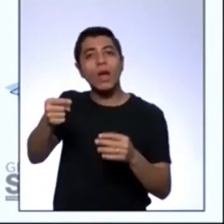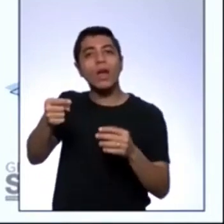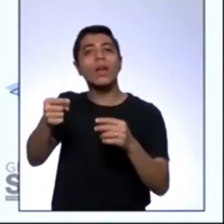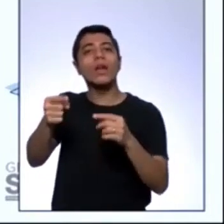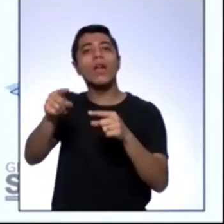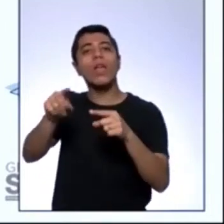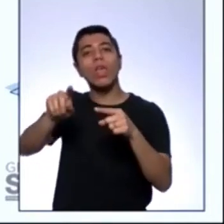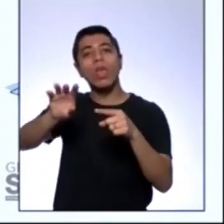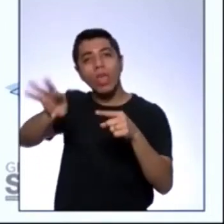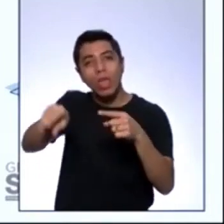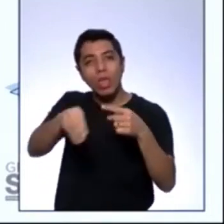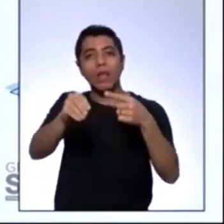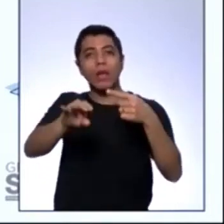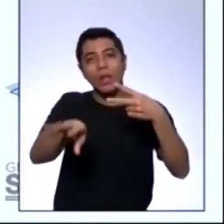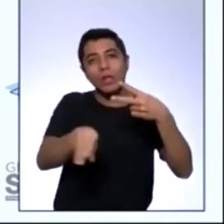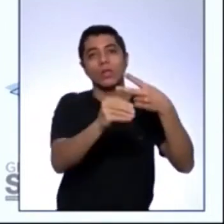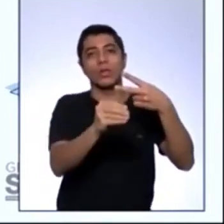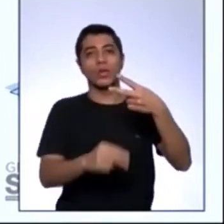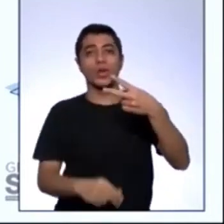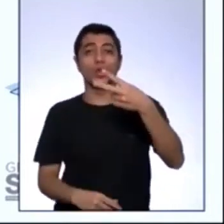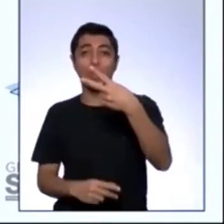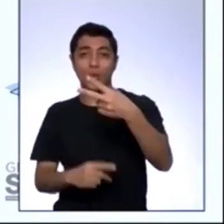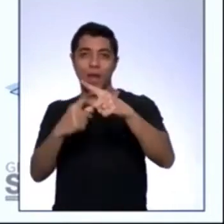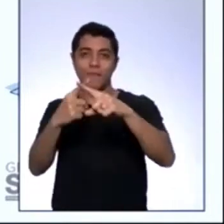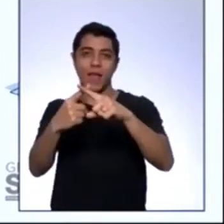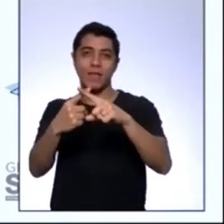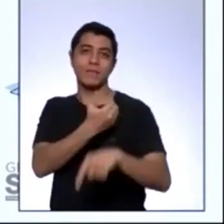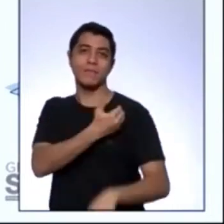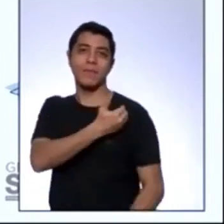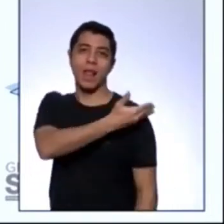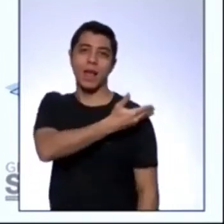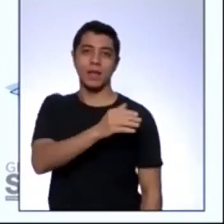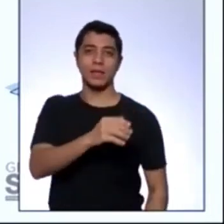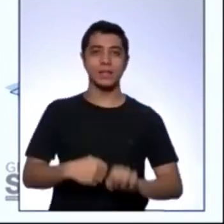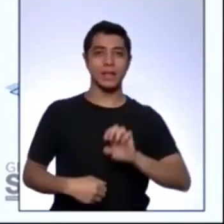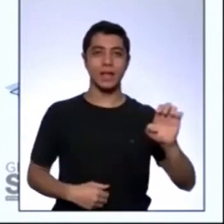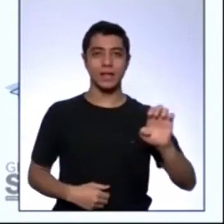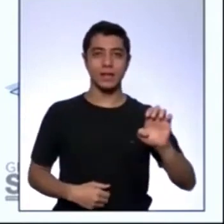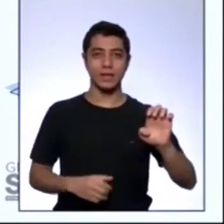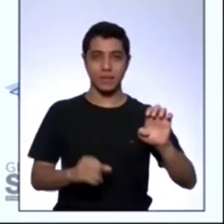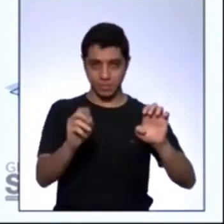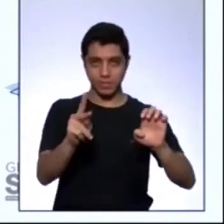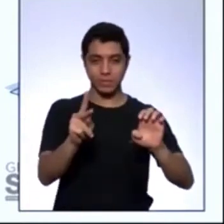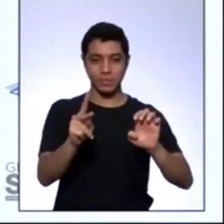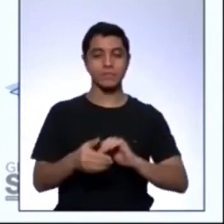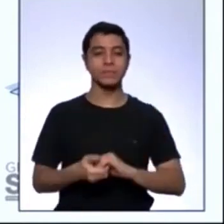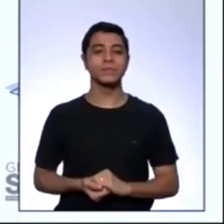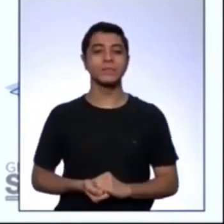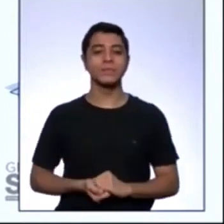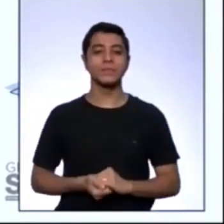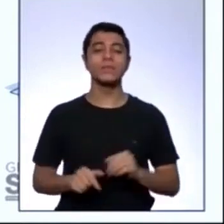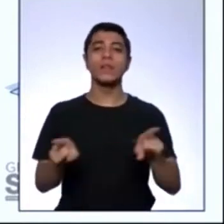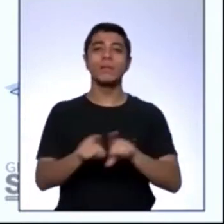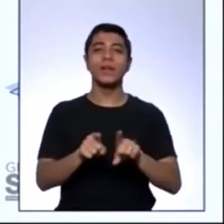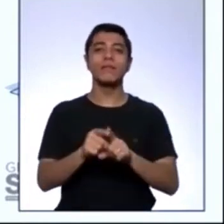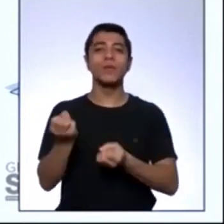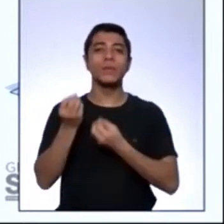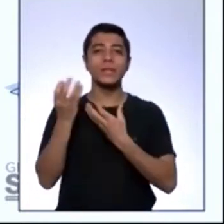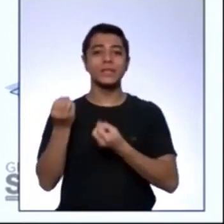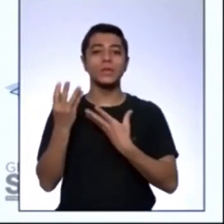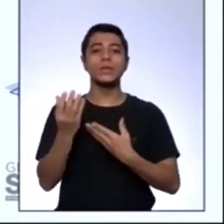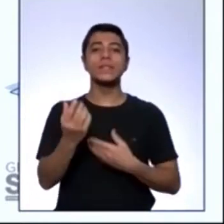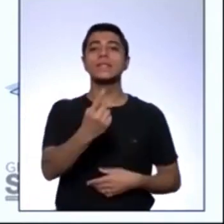0,234 tá bom última informação da primeira tela é que sem por cento galera Só para constar